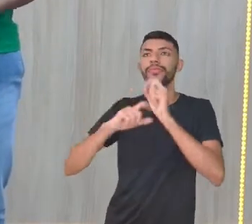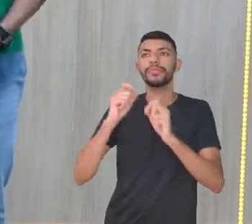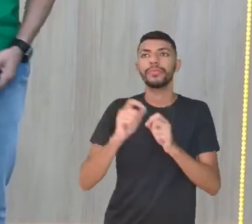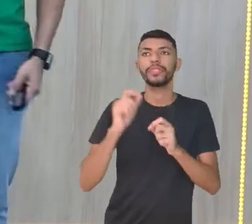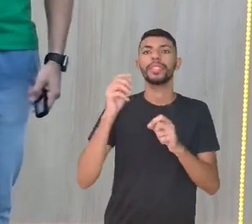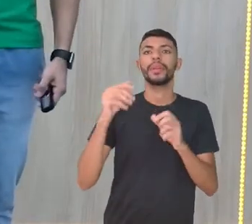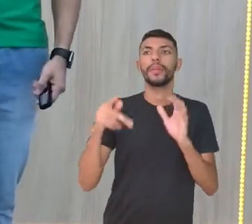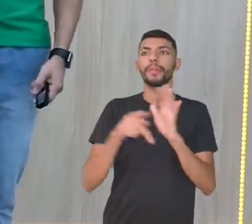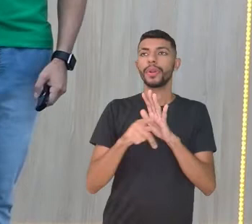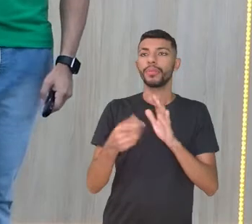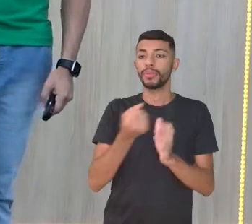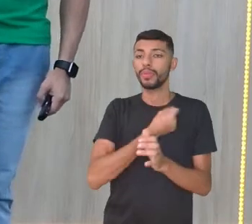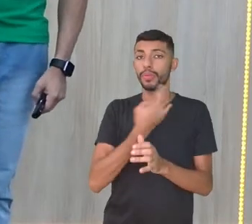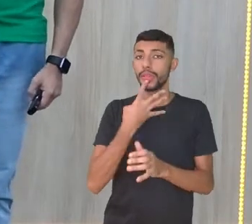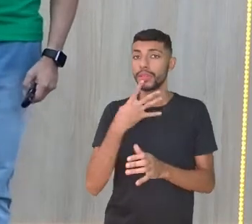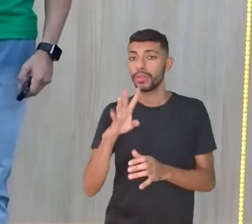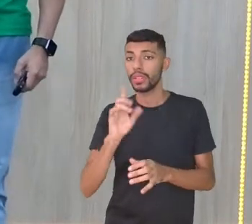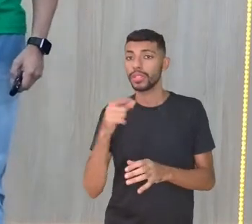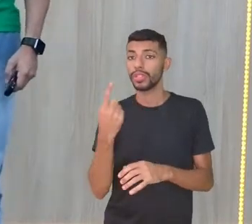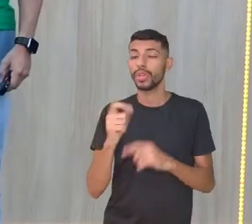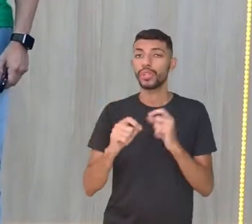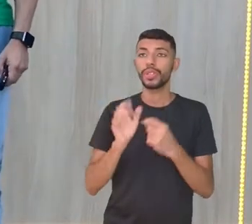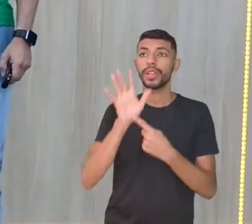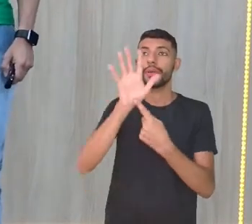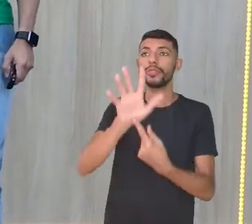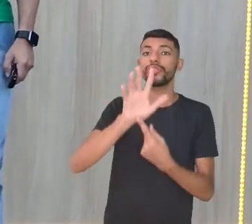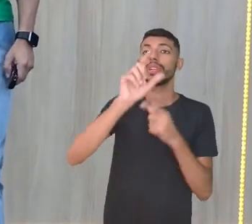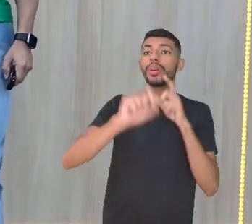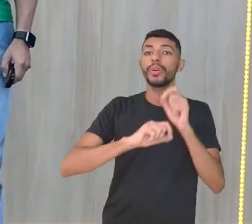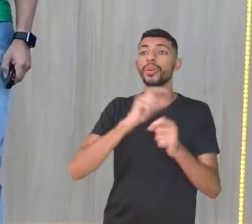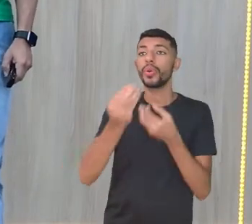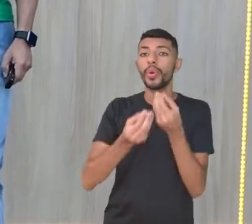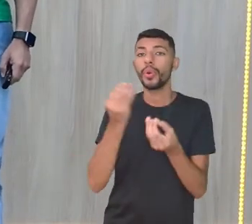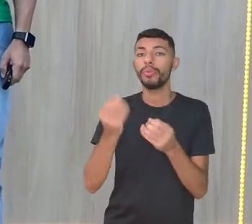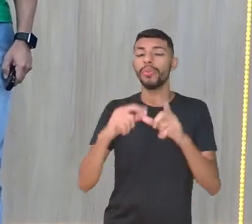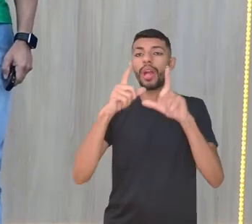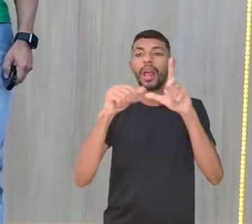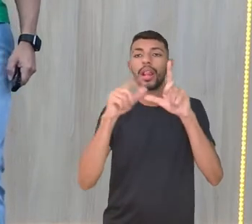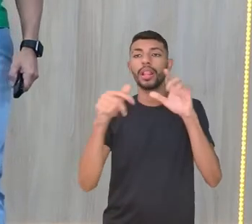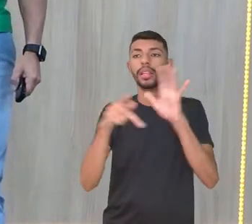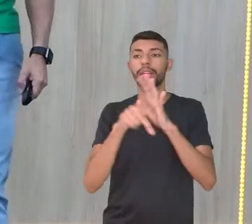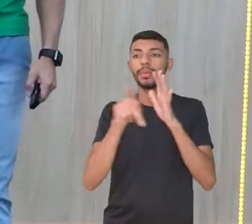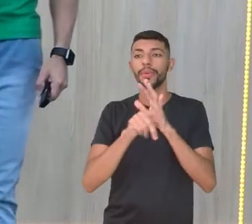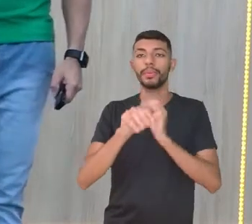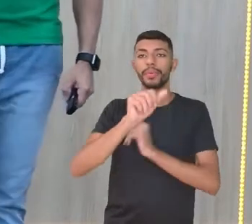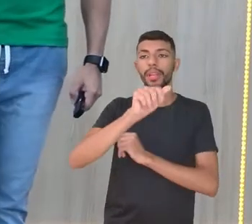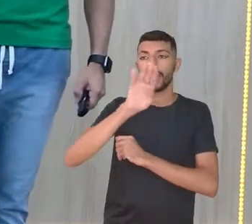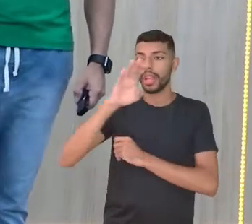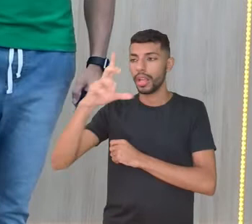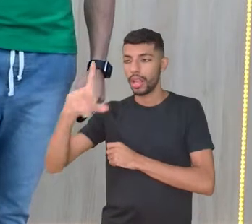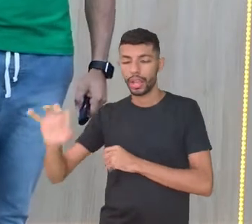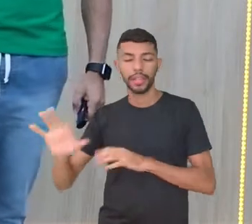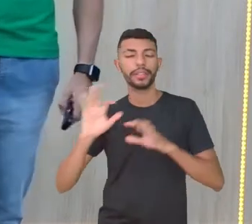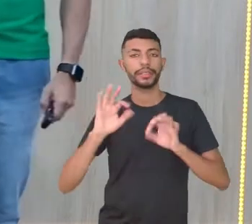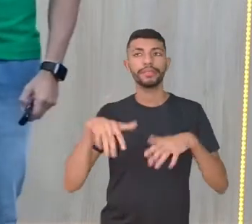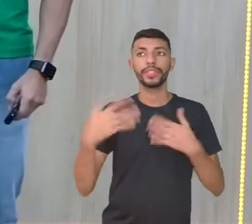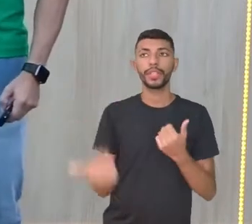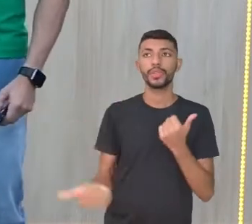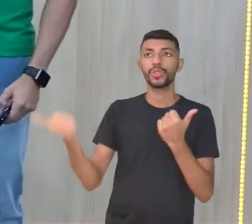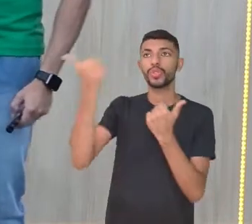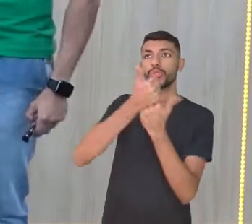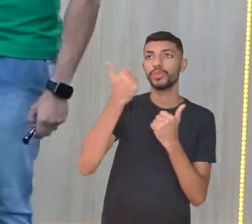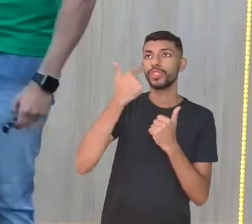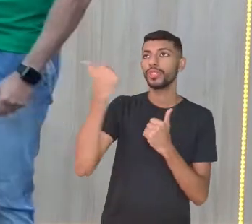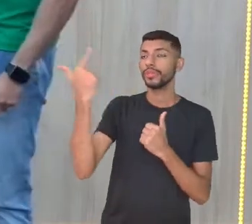termos desconhecidos, a gente vai indicá-los por letras do nosso alfabeto. Então, substituindo esses símbolos aí